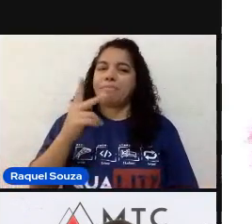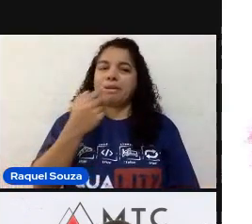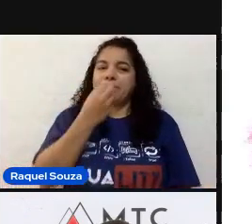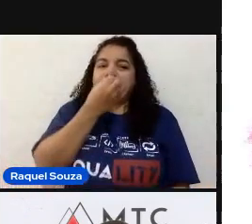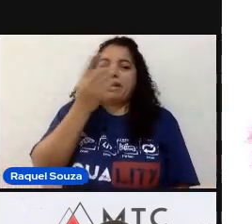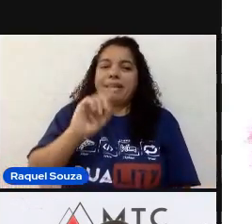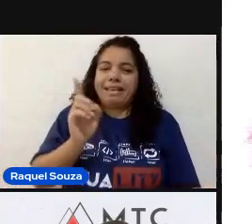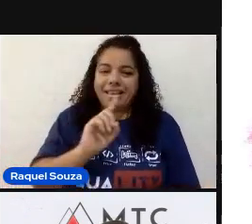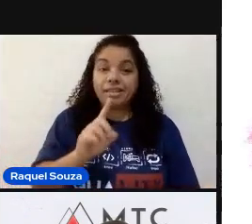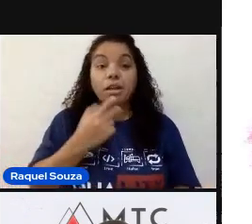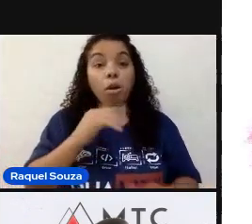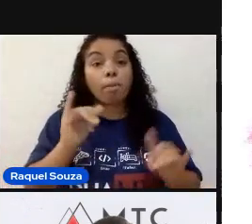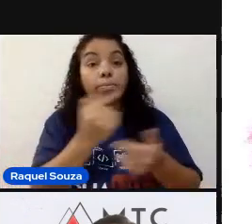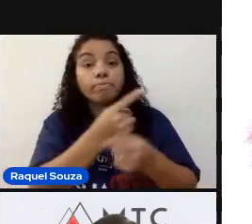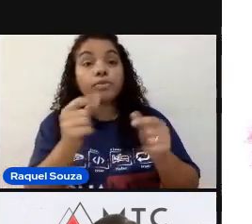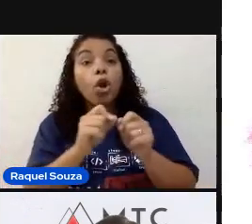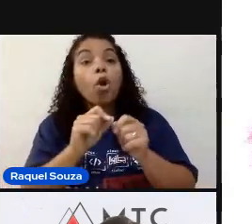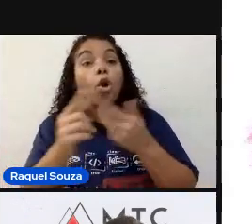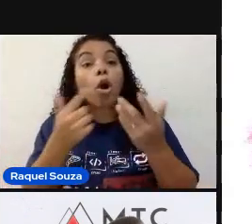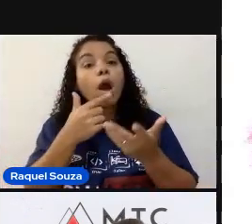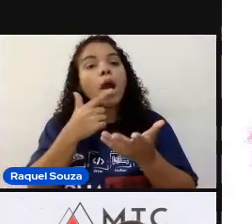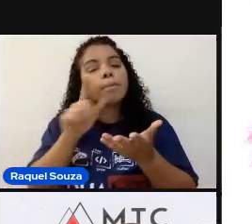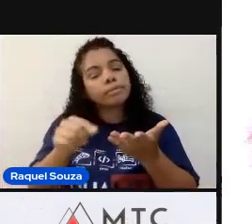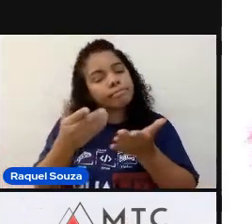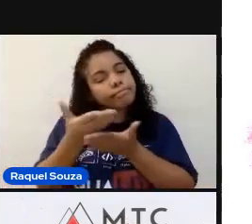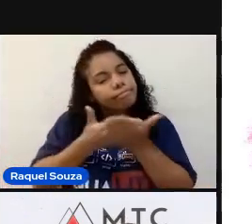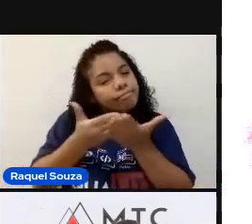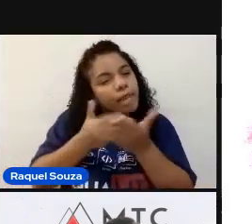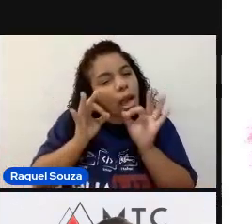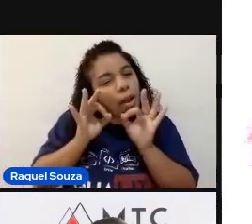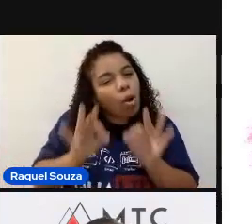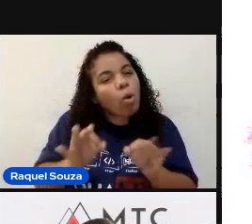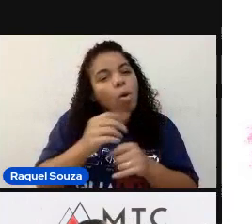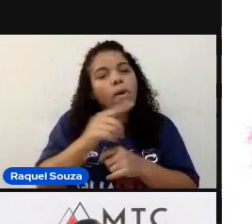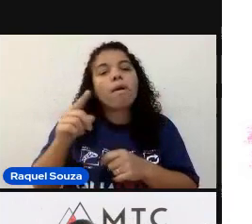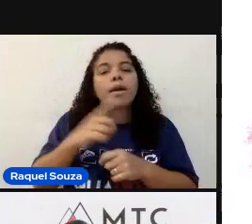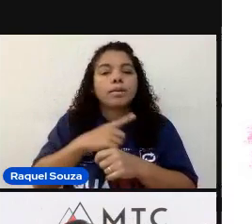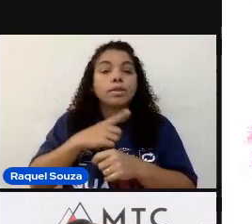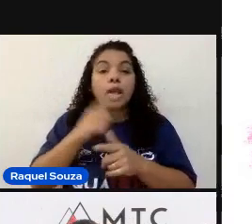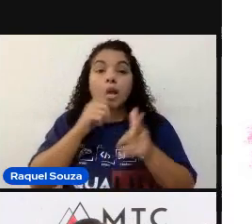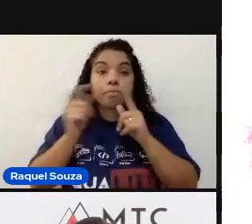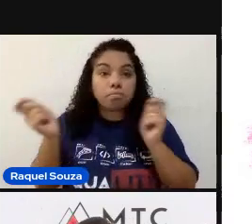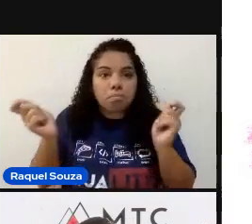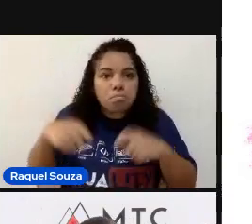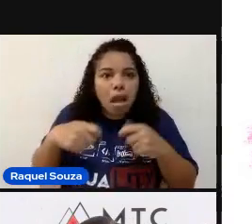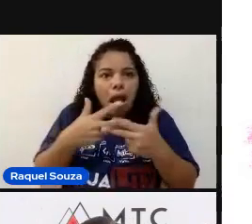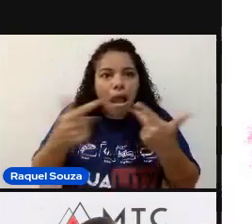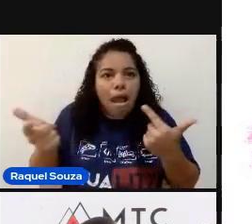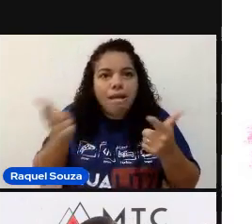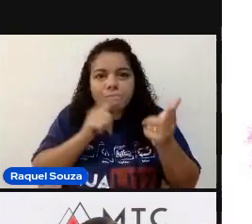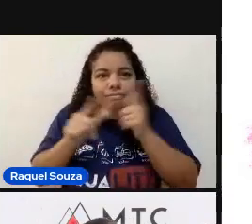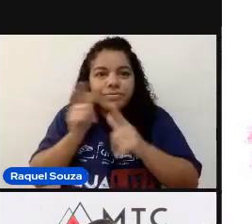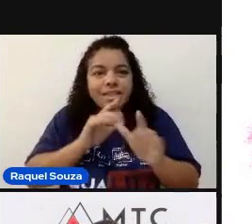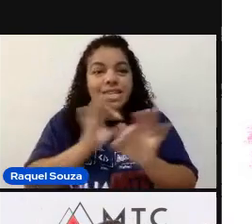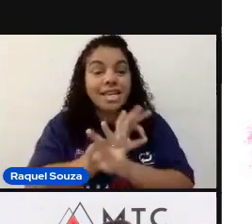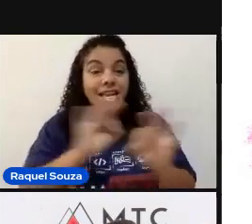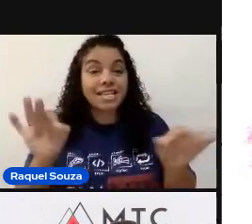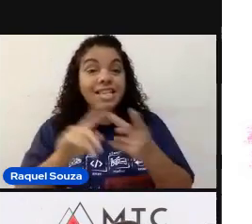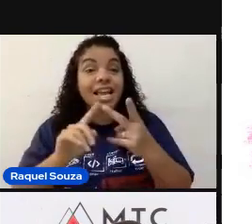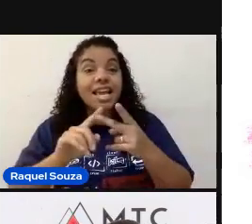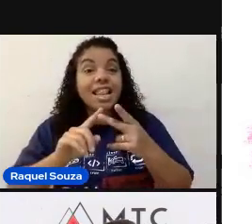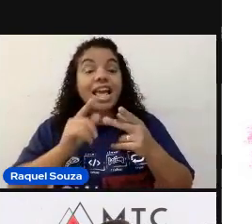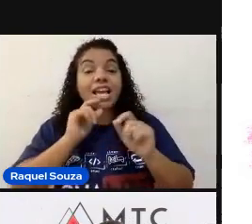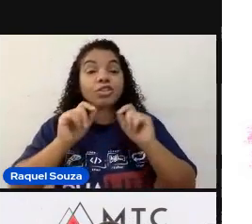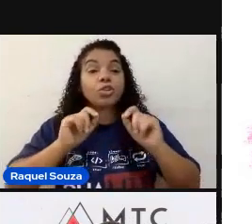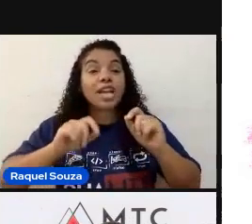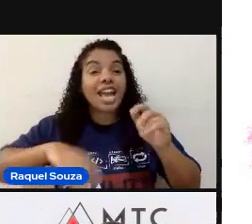tirar vantagem nisso? Com o tratamento correto, temos muito potencial para sermos excelentes jogadores,